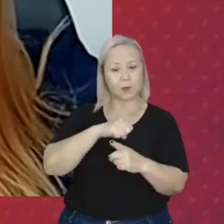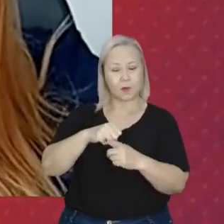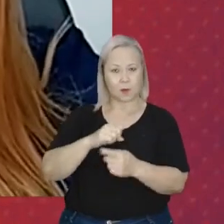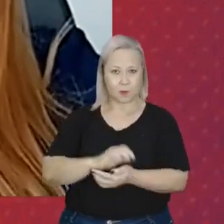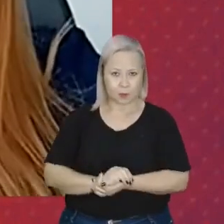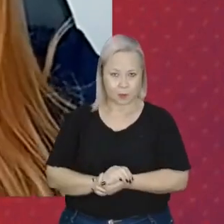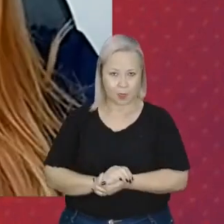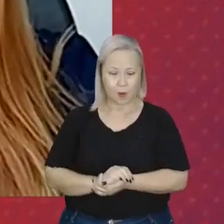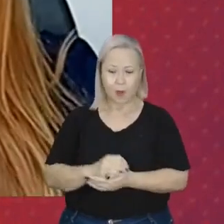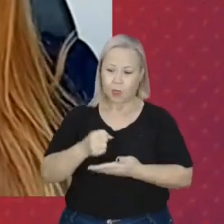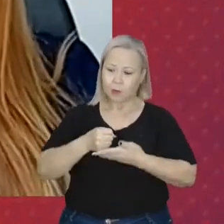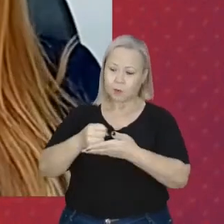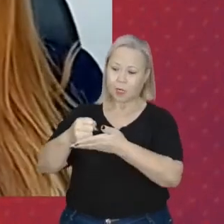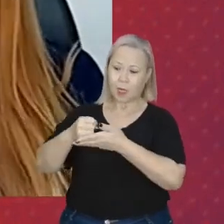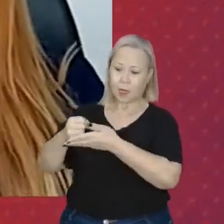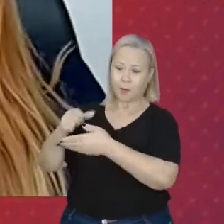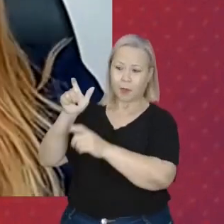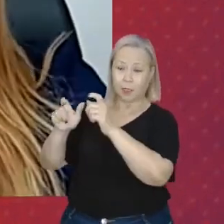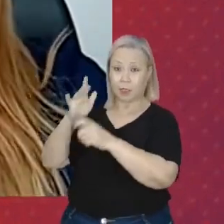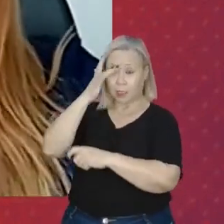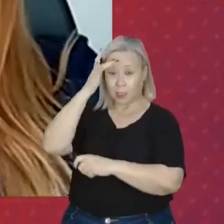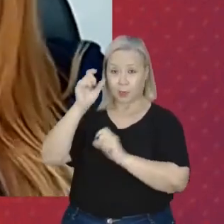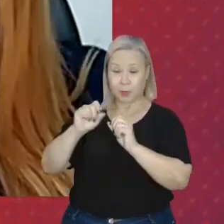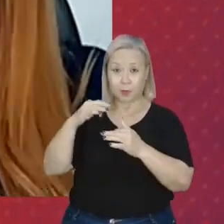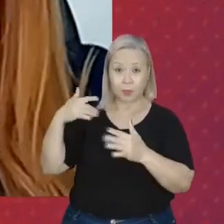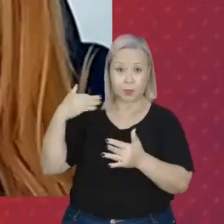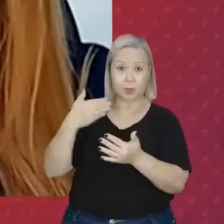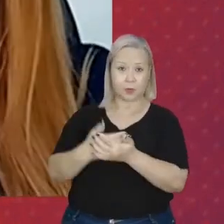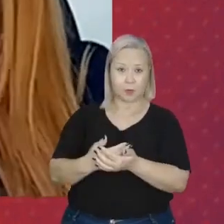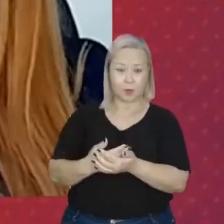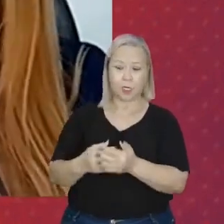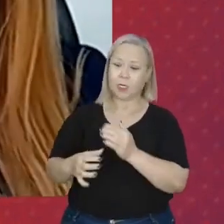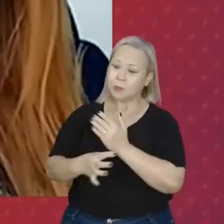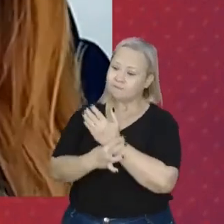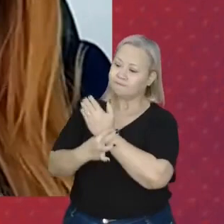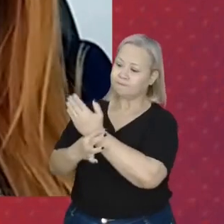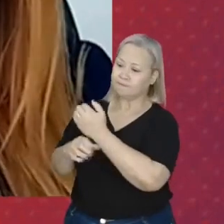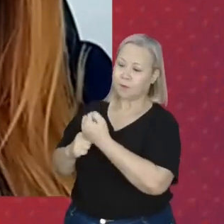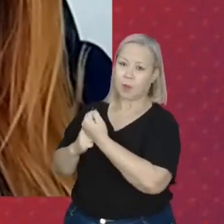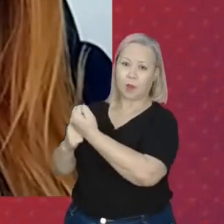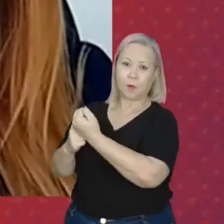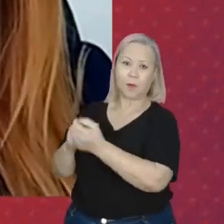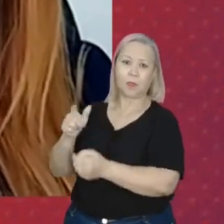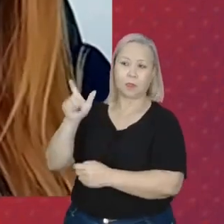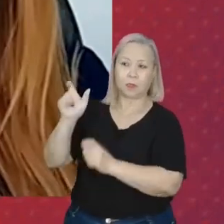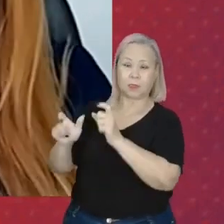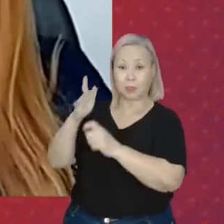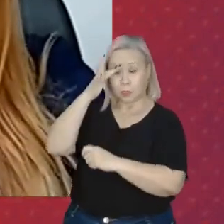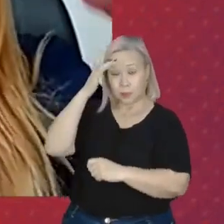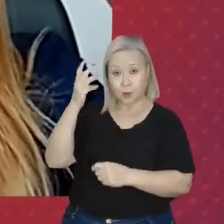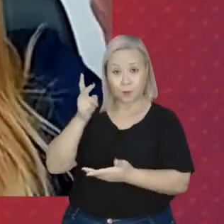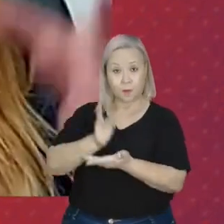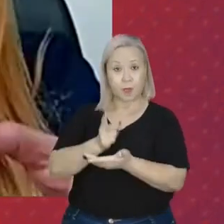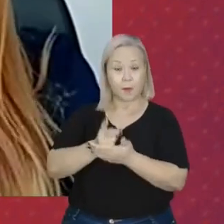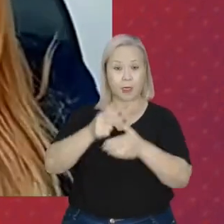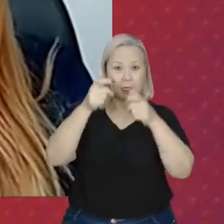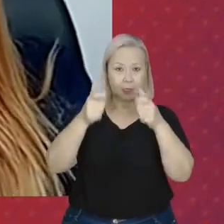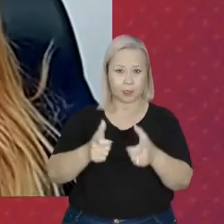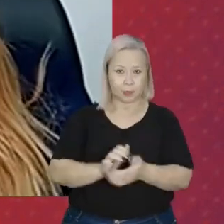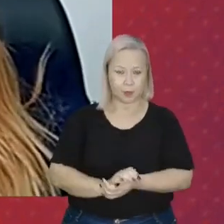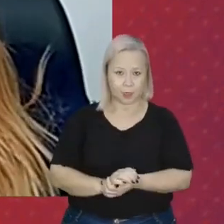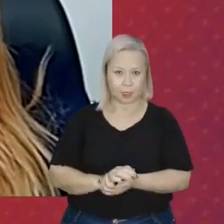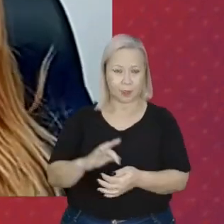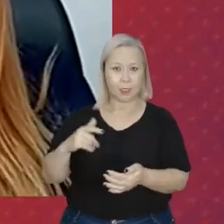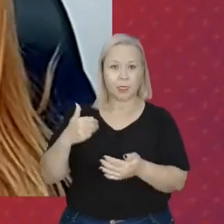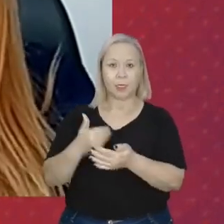pessoa nessa trajetória e que dão suporte para a sua permanência nesses lugares. Porque o acesso ele pode ser facilitado, mas a